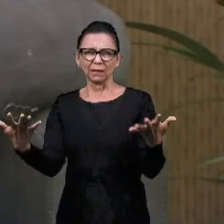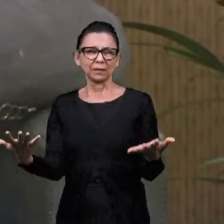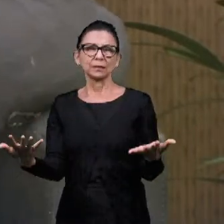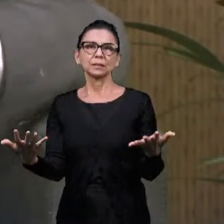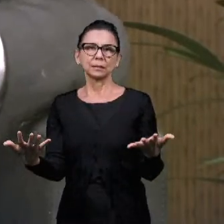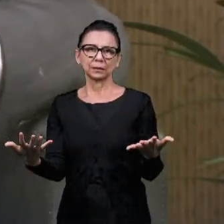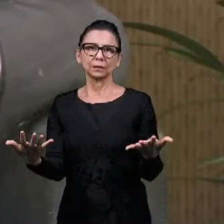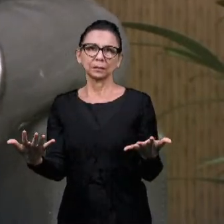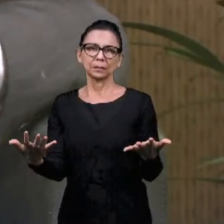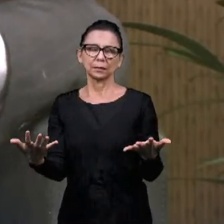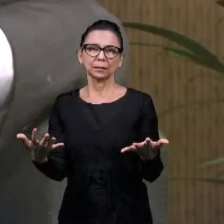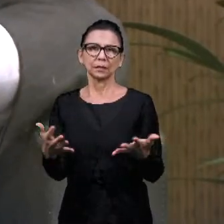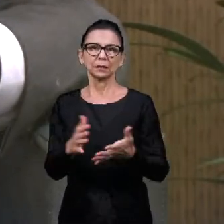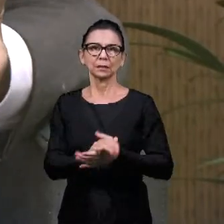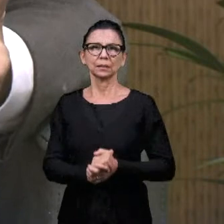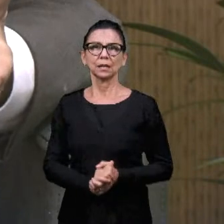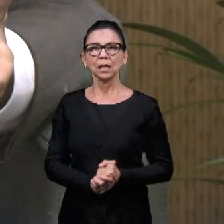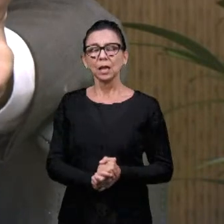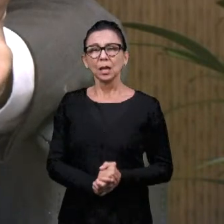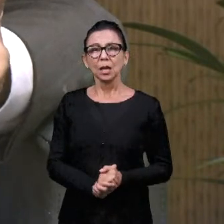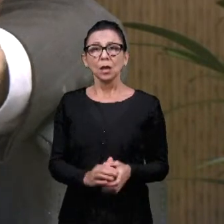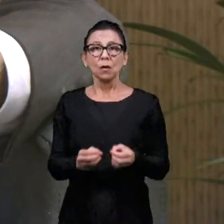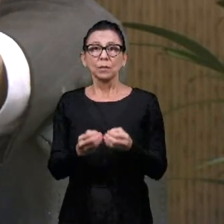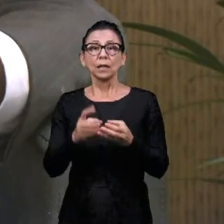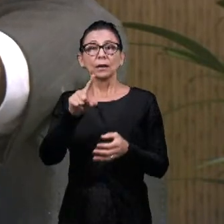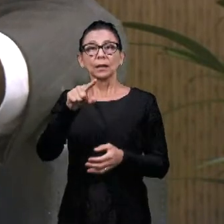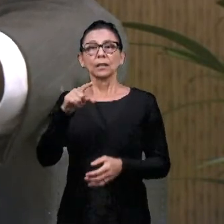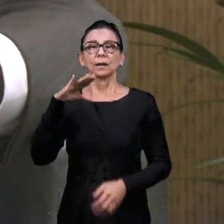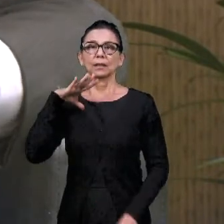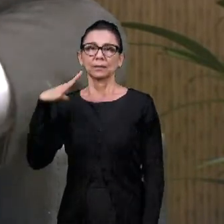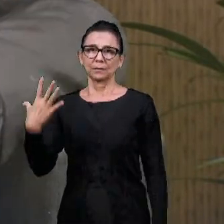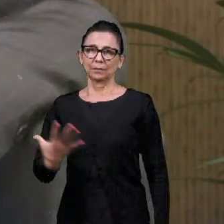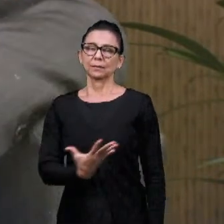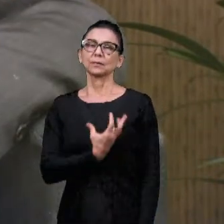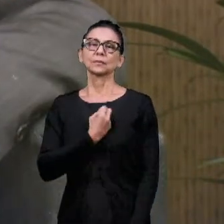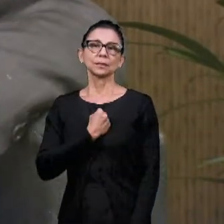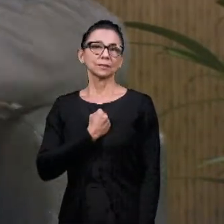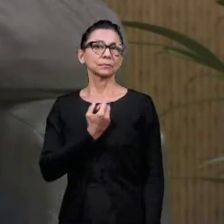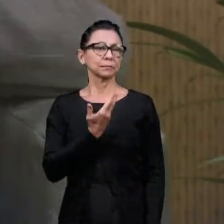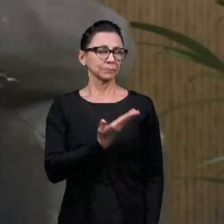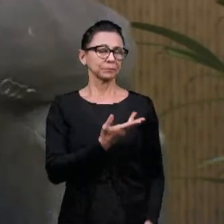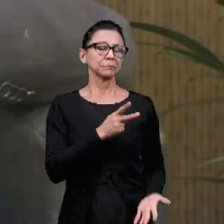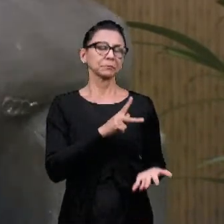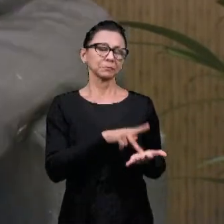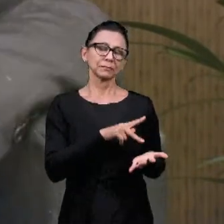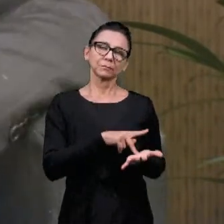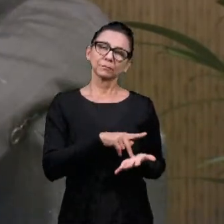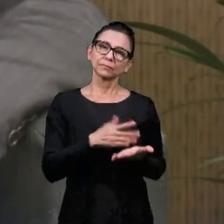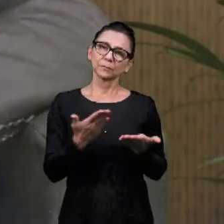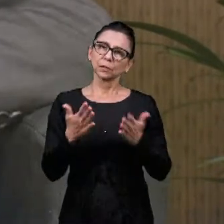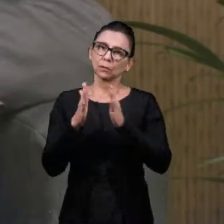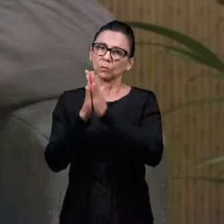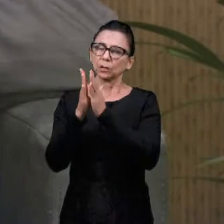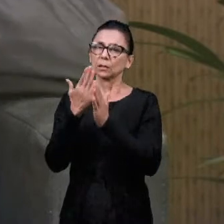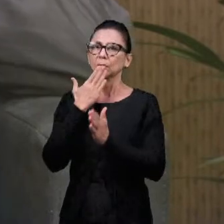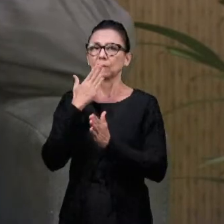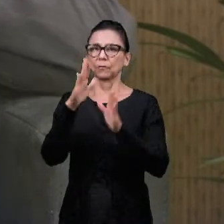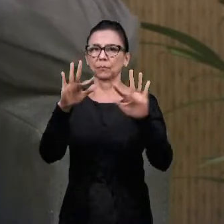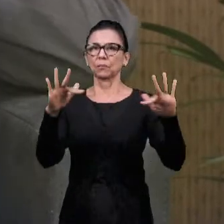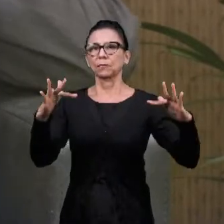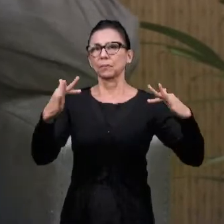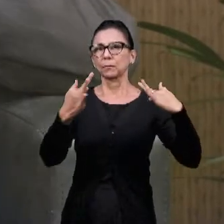E a mais extraordinária é realmente a salvação. Glória a Jesus, glória a Jesus. Então nós estamos orando pelos familiares,